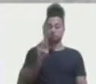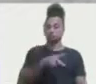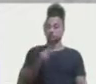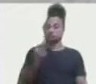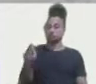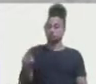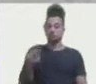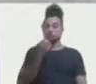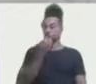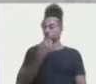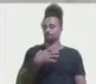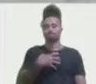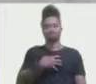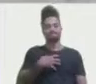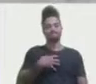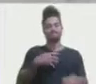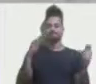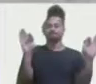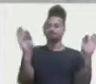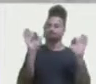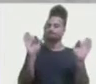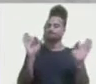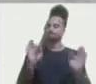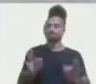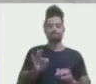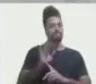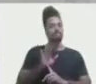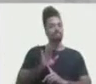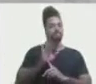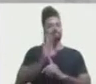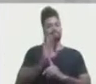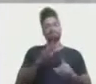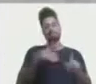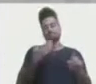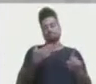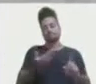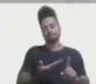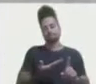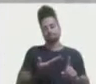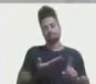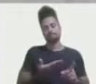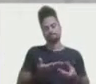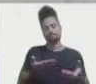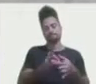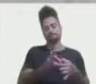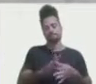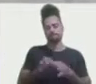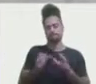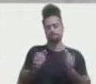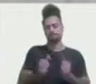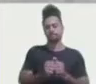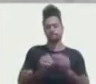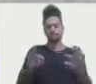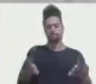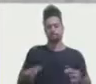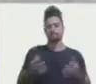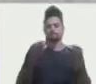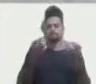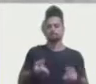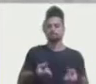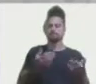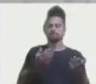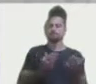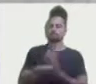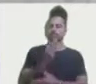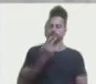feliz de estar trazendo essa essa Moção e de maneira unânime todos os vereadores aprovaram muitos falaram uma